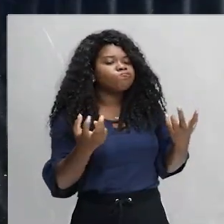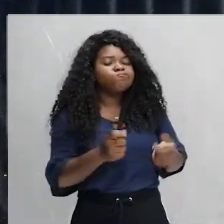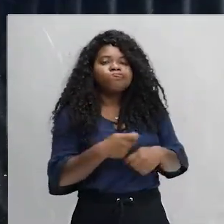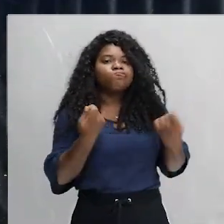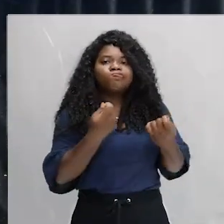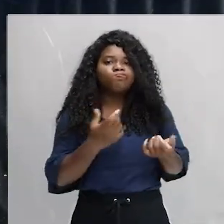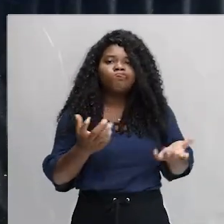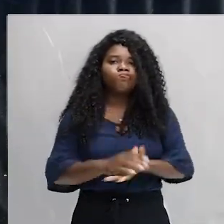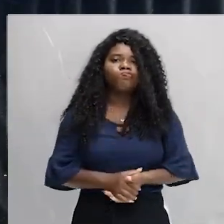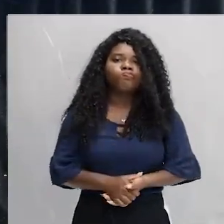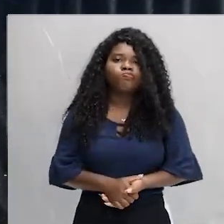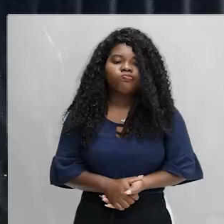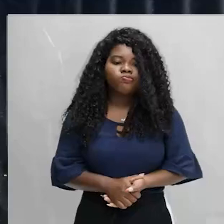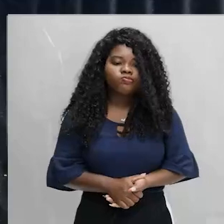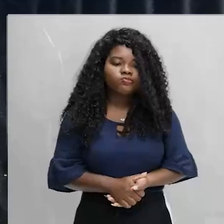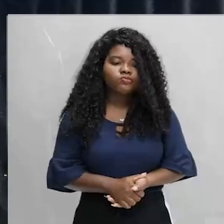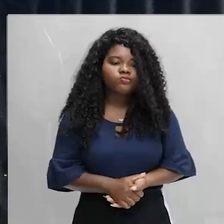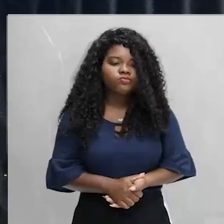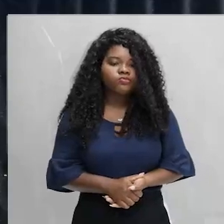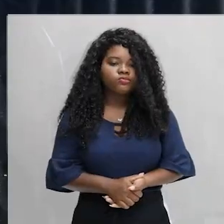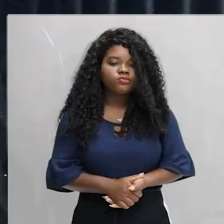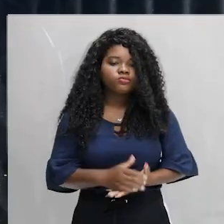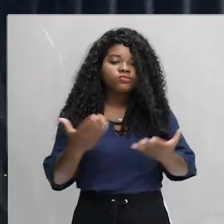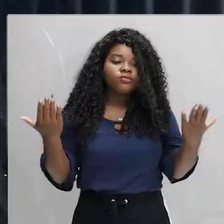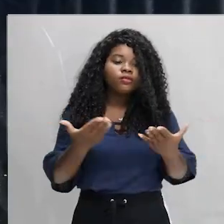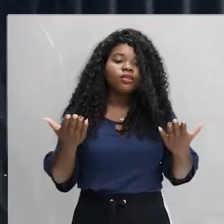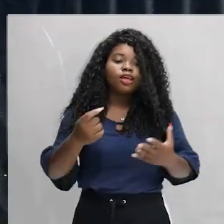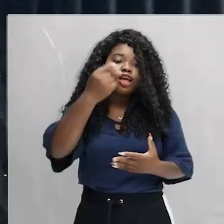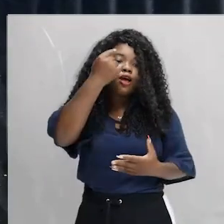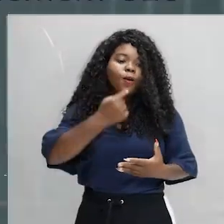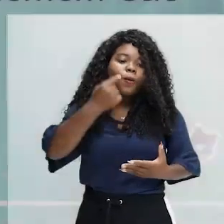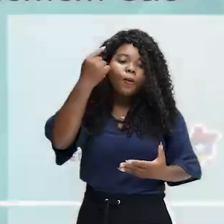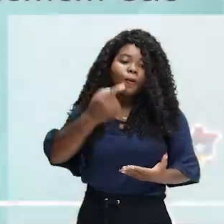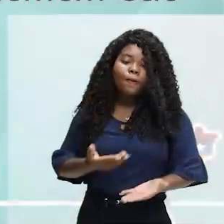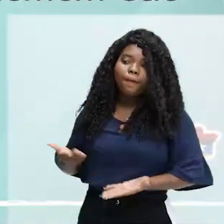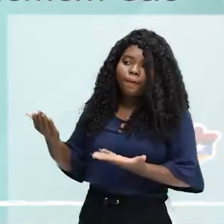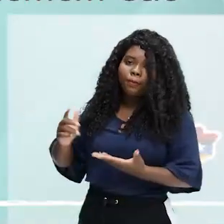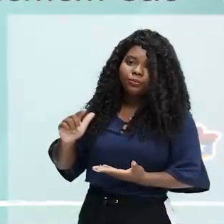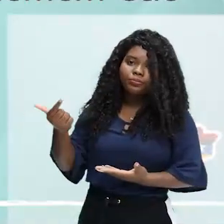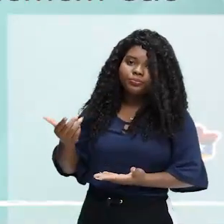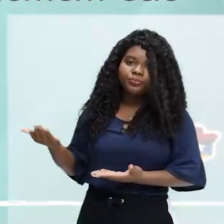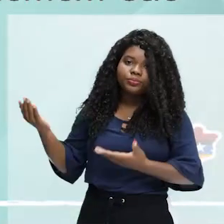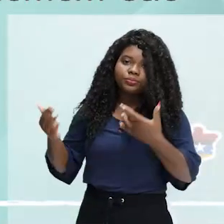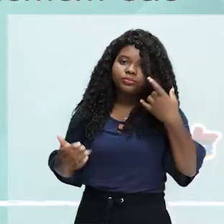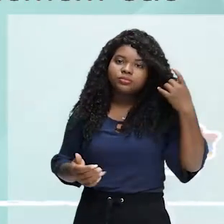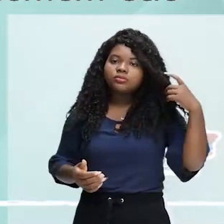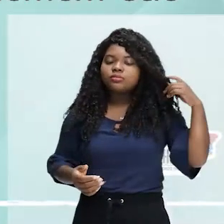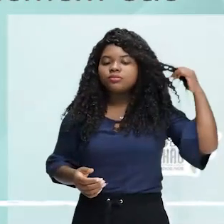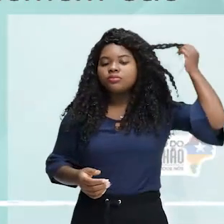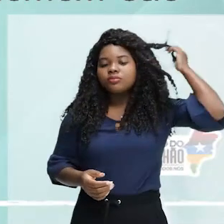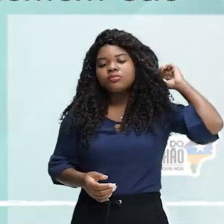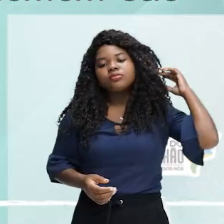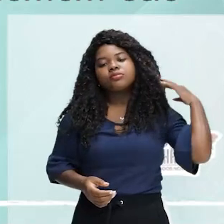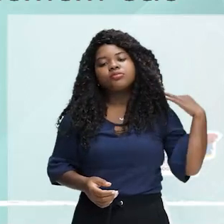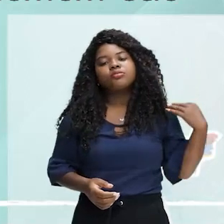bem centrada na criança, tá? Agora observem essa outra foto aí, ó.